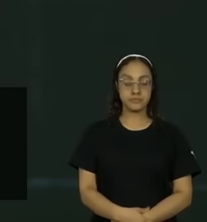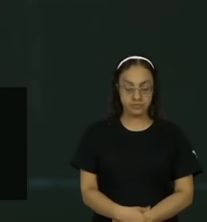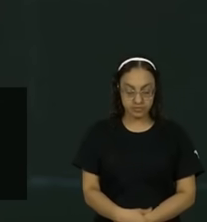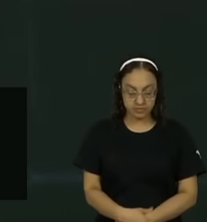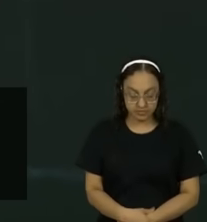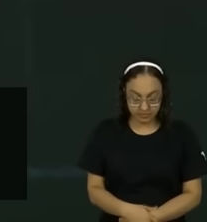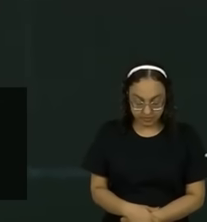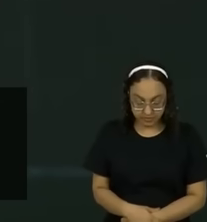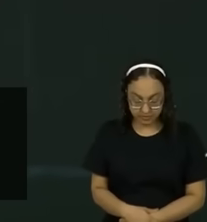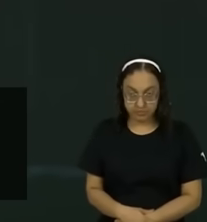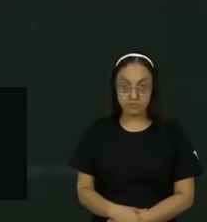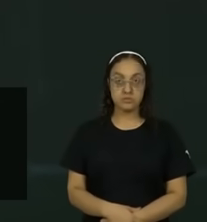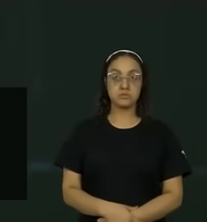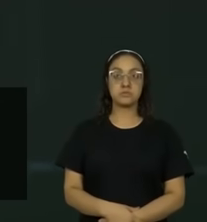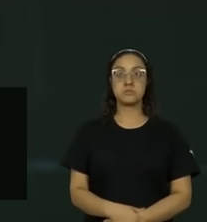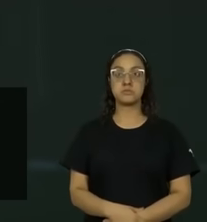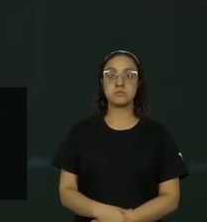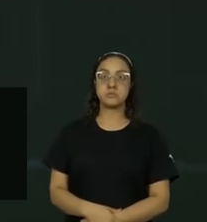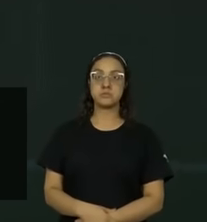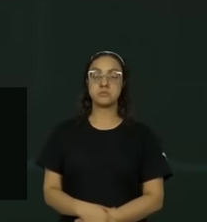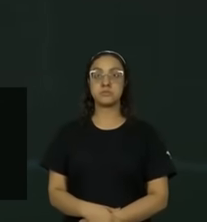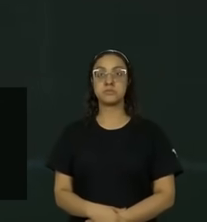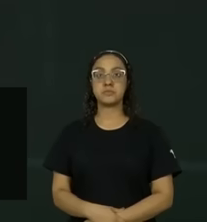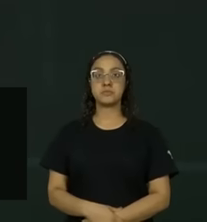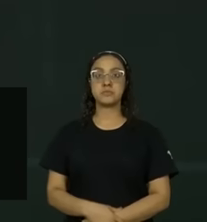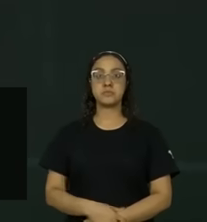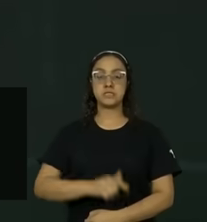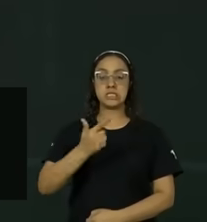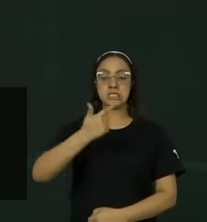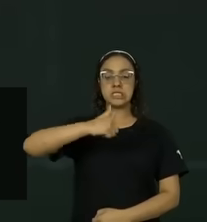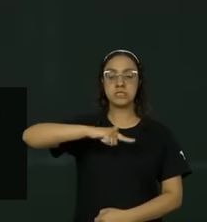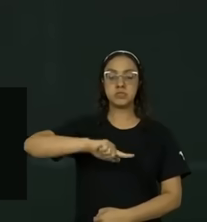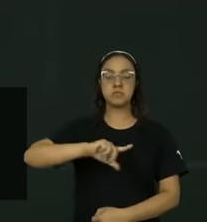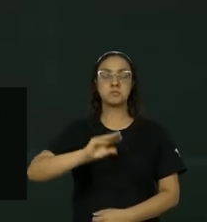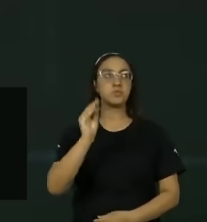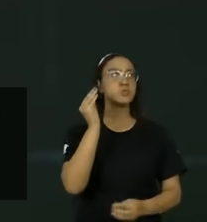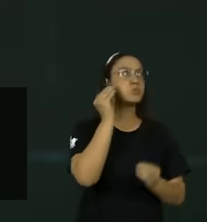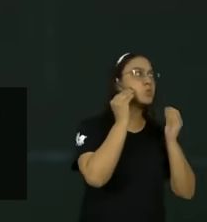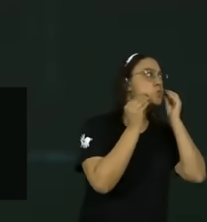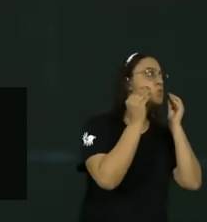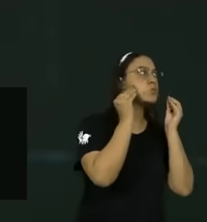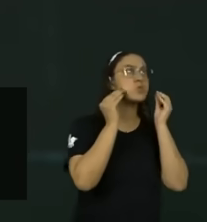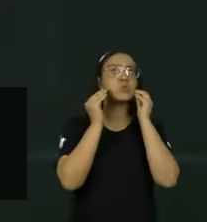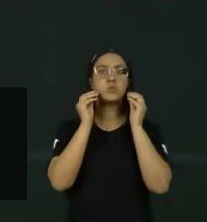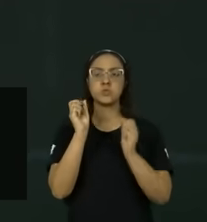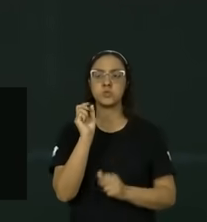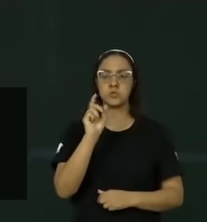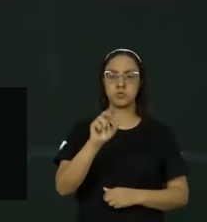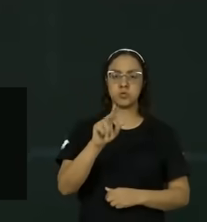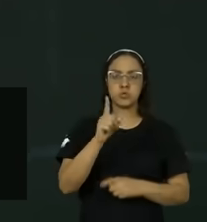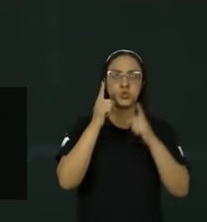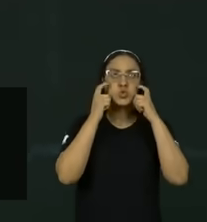15. Diz assim a Sagrada Escritura: em seguida, beijou todos os seus irmãos e chorou com eles.